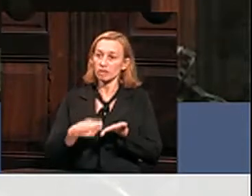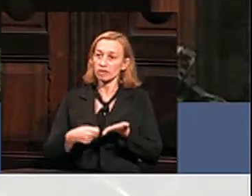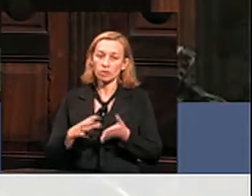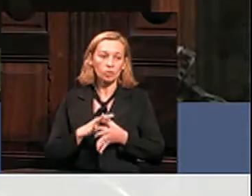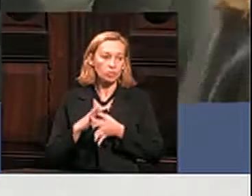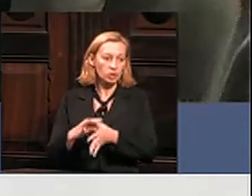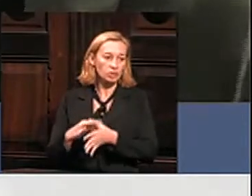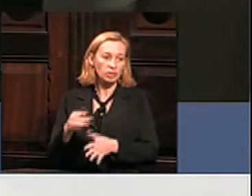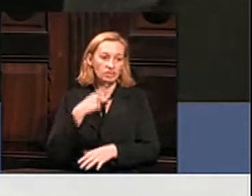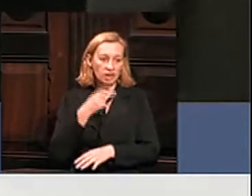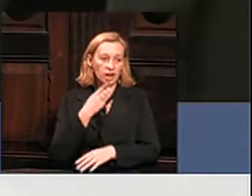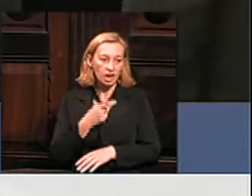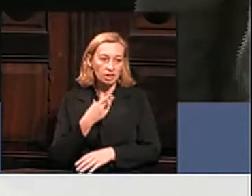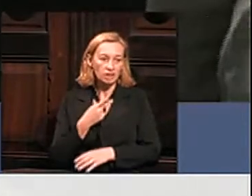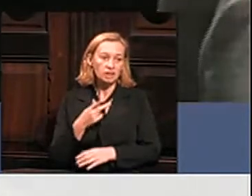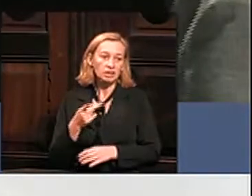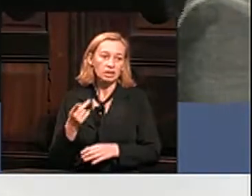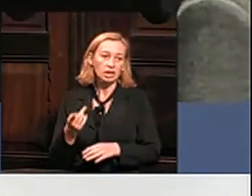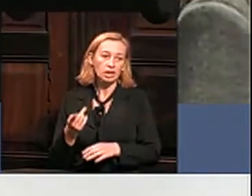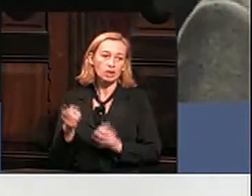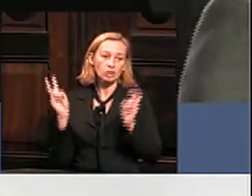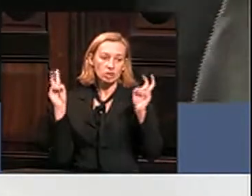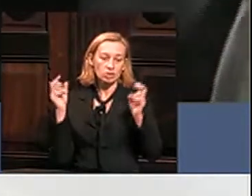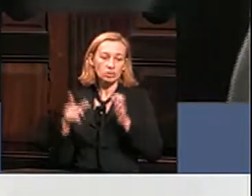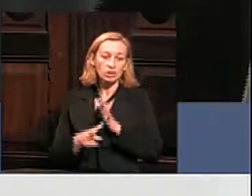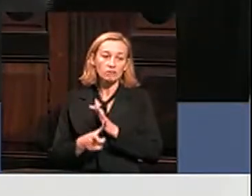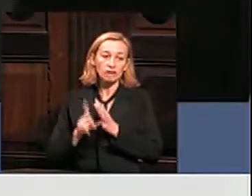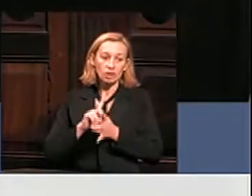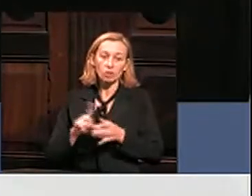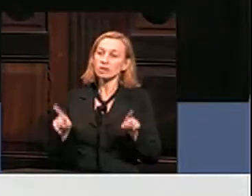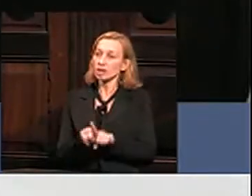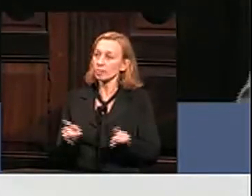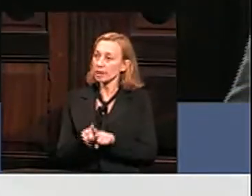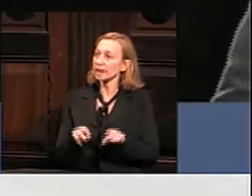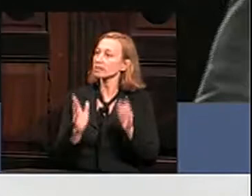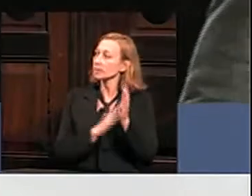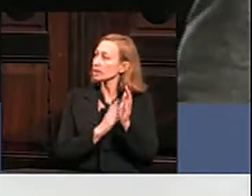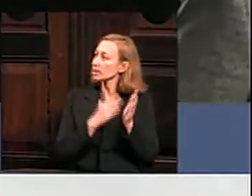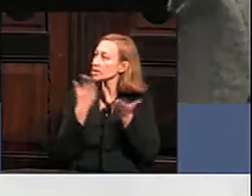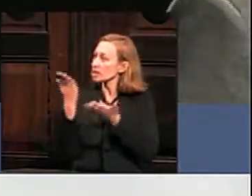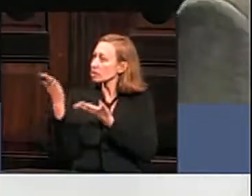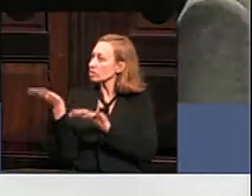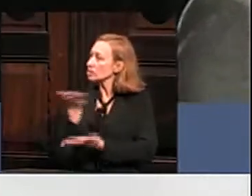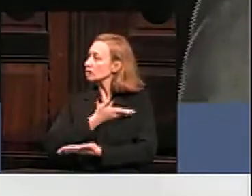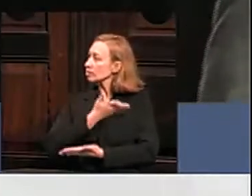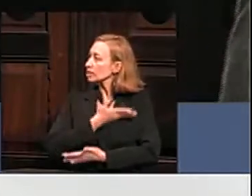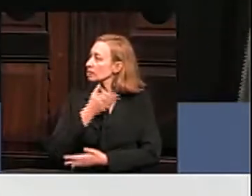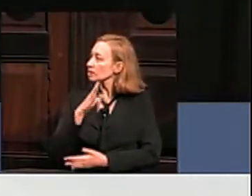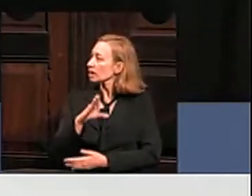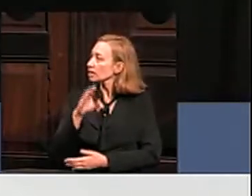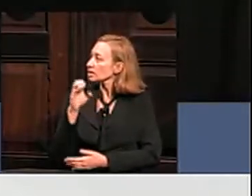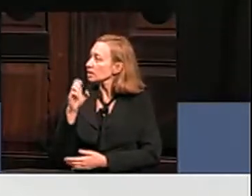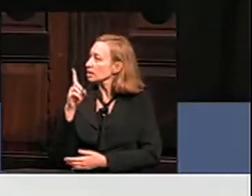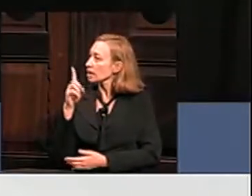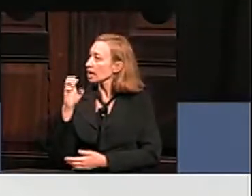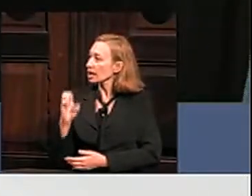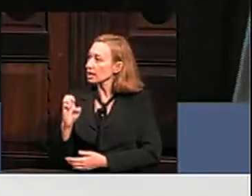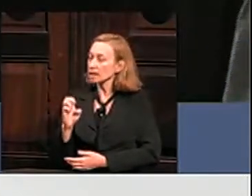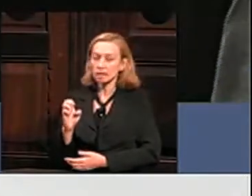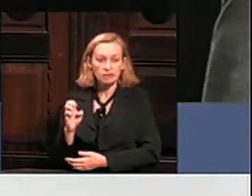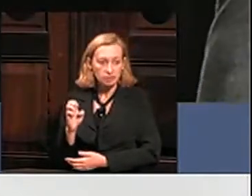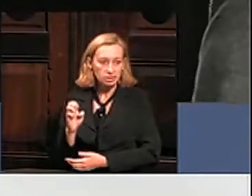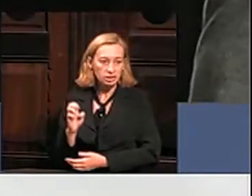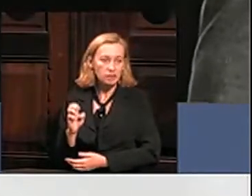falar sobre a matéria anterior. Ia naturalmente também saudar nossos companheiros da SEDAI, saudar nossos companheiros da UESO,